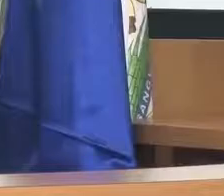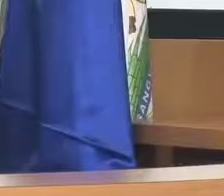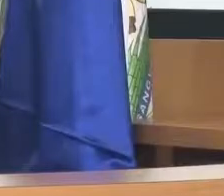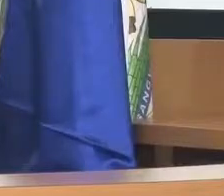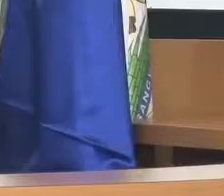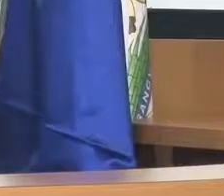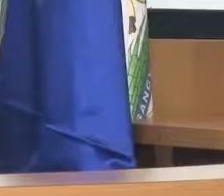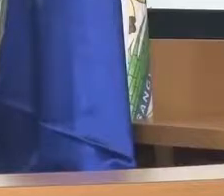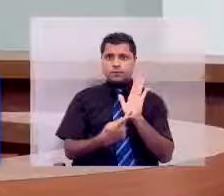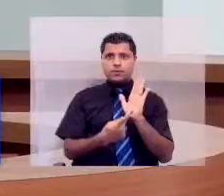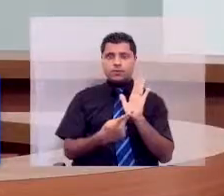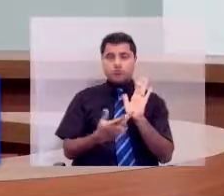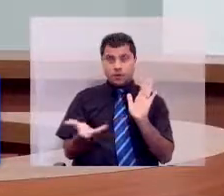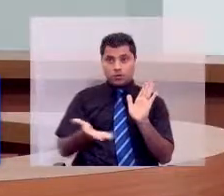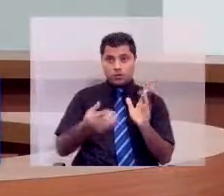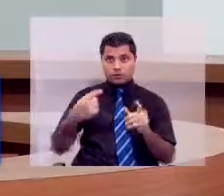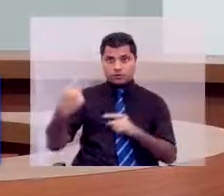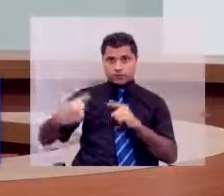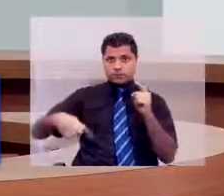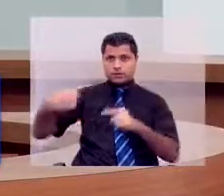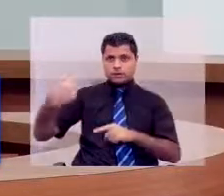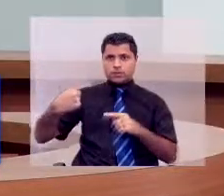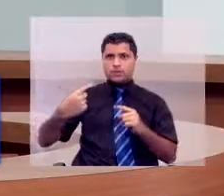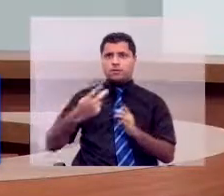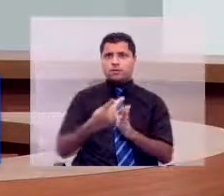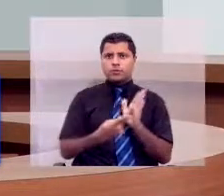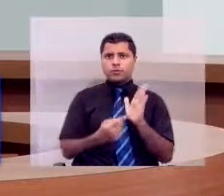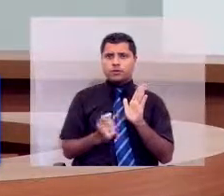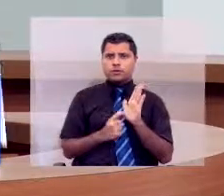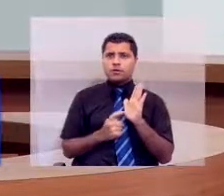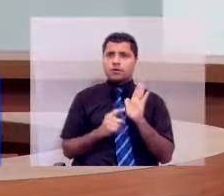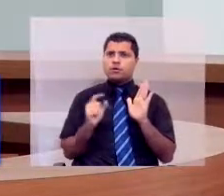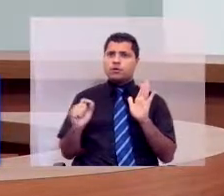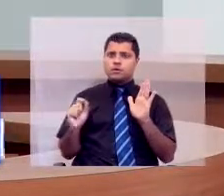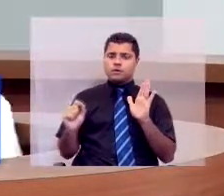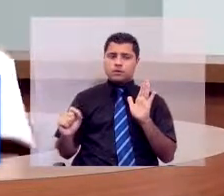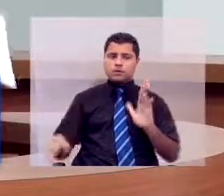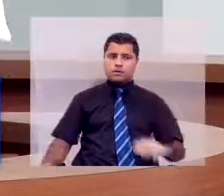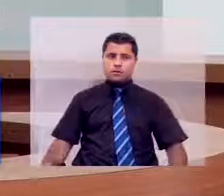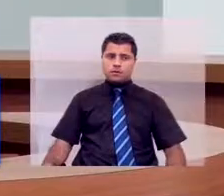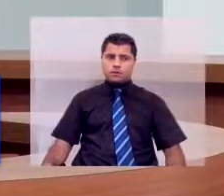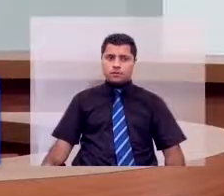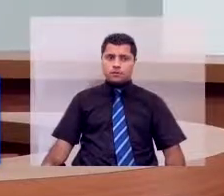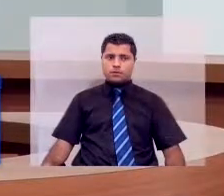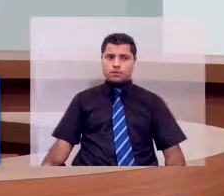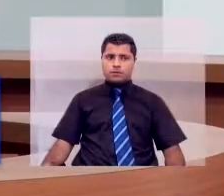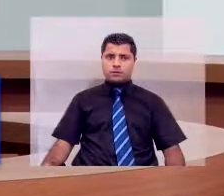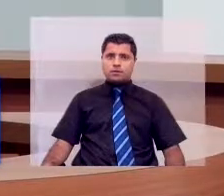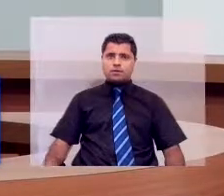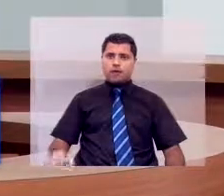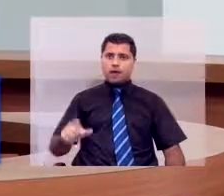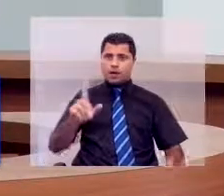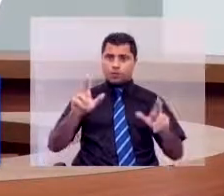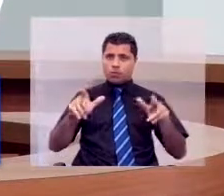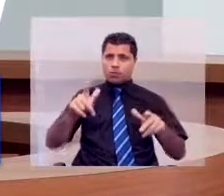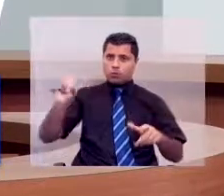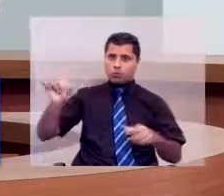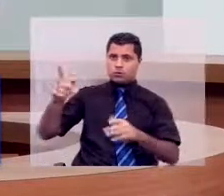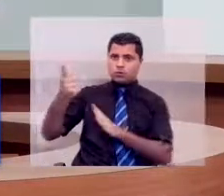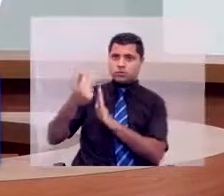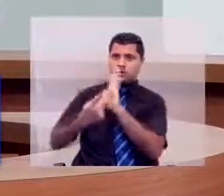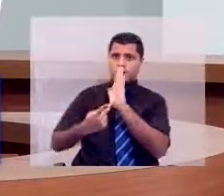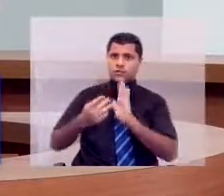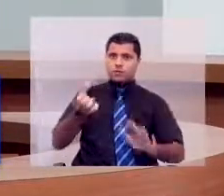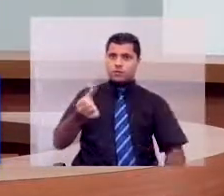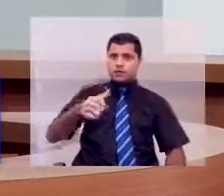nos terminais. Esse projeto, na verdade, ele é oriundo do projeto